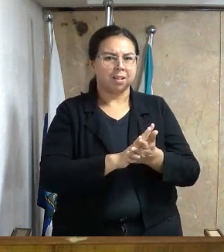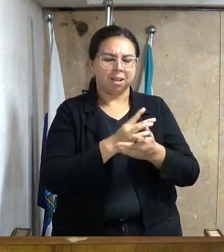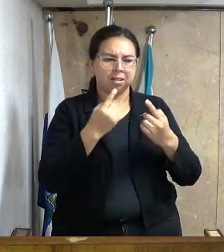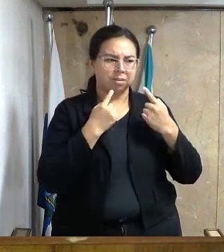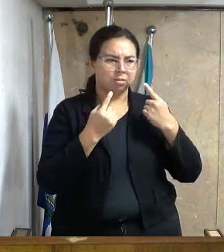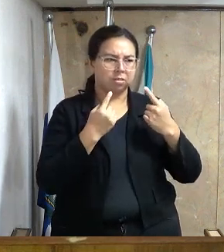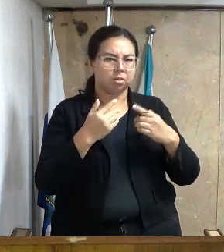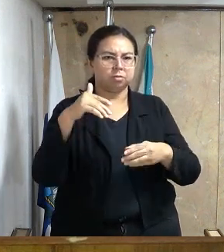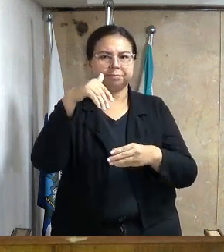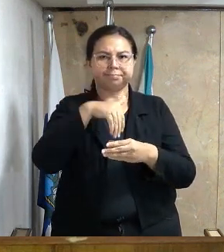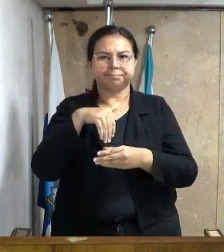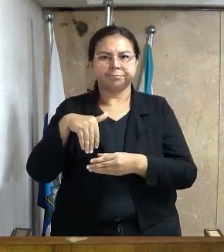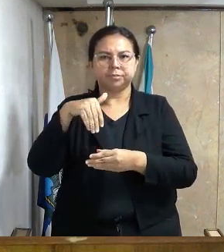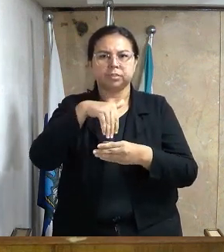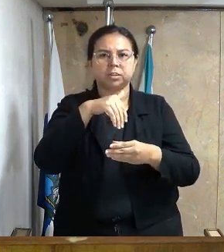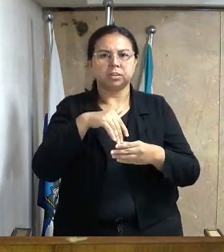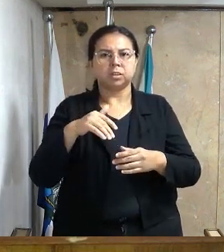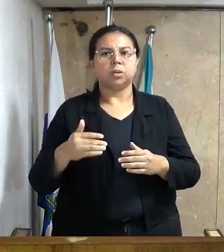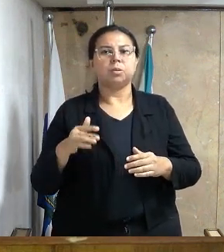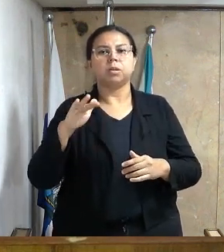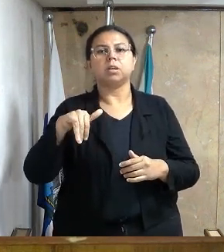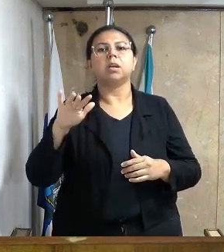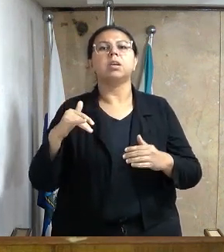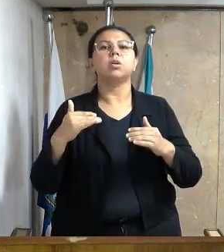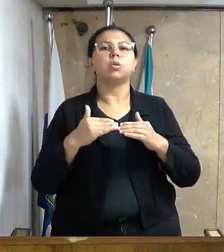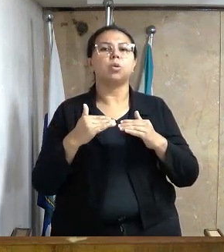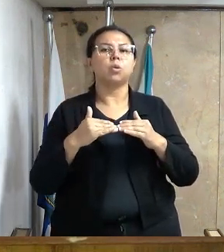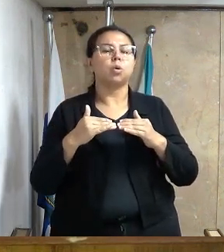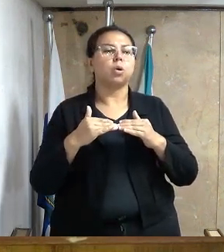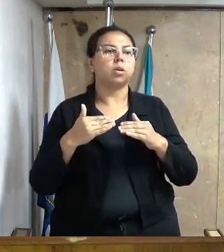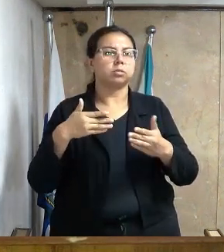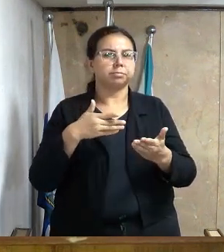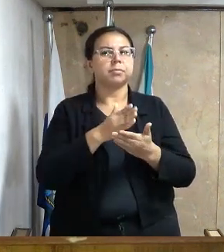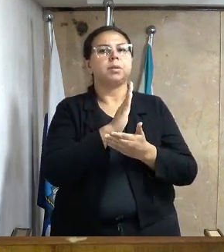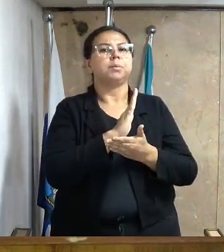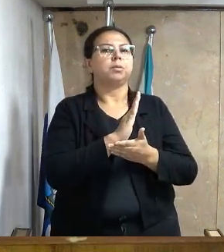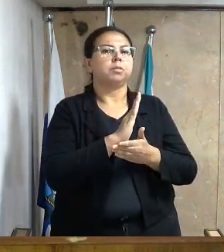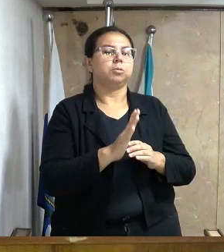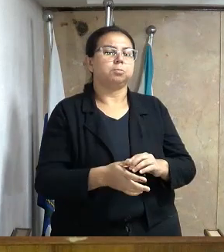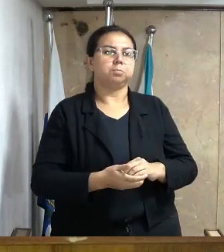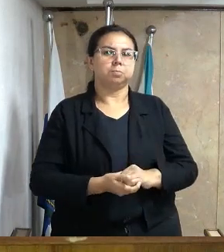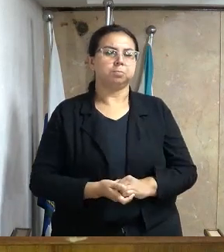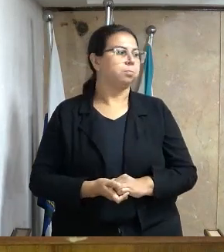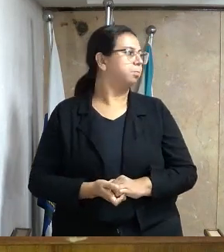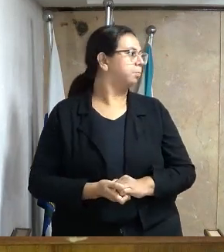discutir, a matéria encontra-se em votação. Vereadores que aprovam, permaneçam como estão. Aprovado por unanimidade.